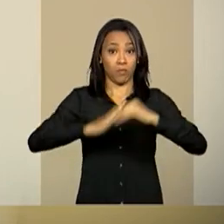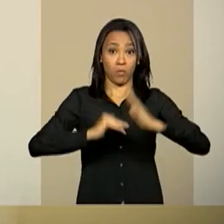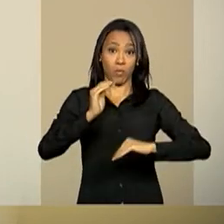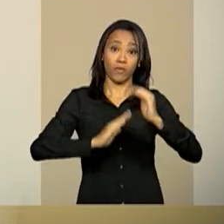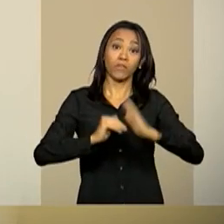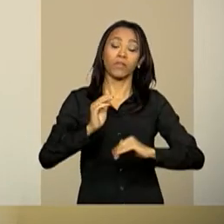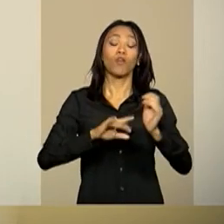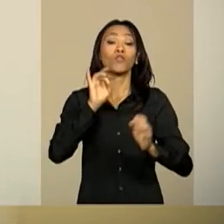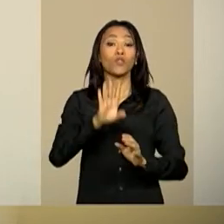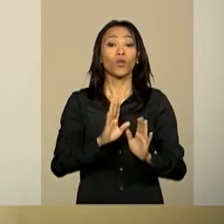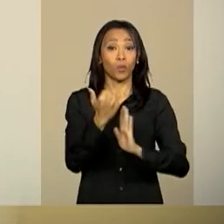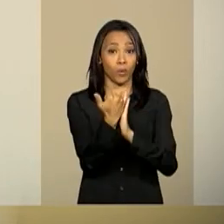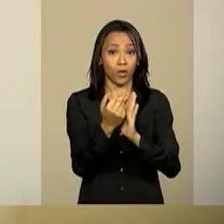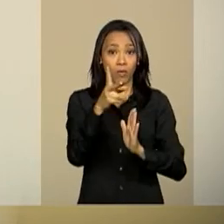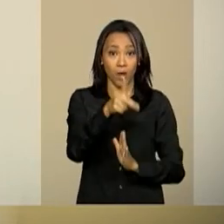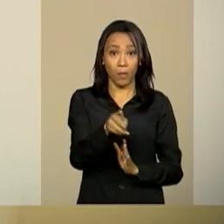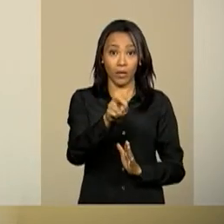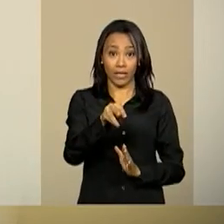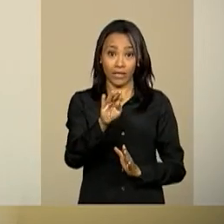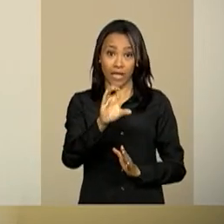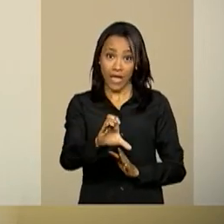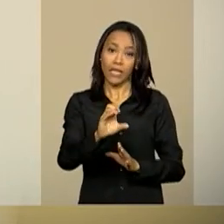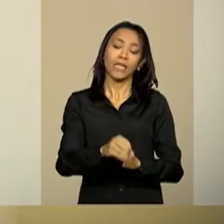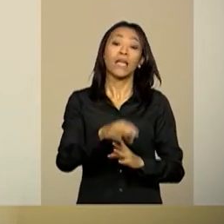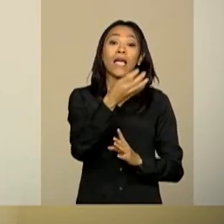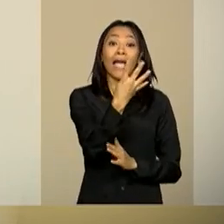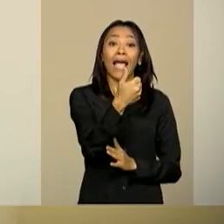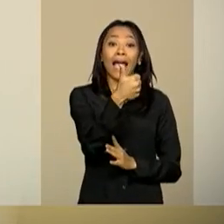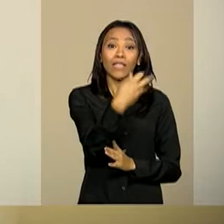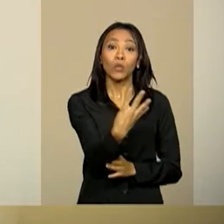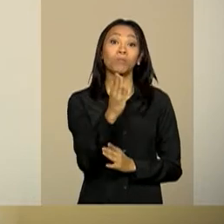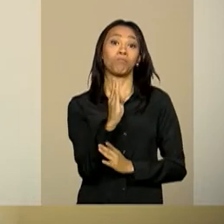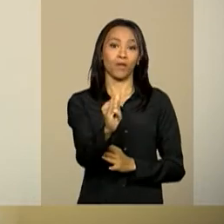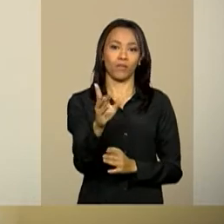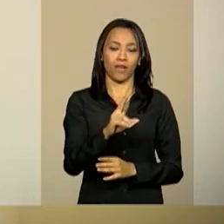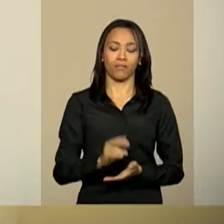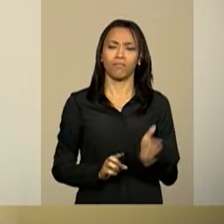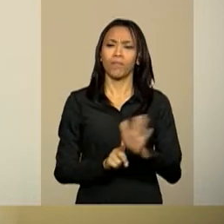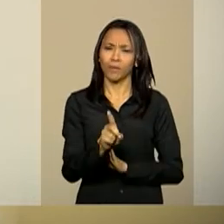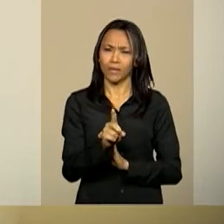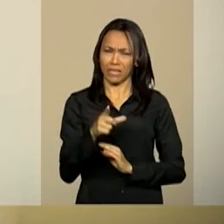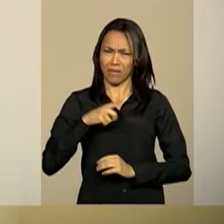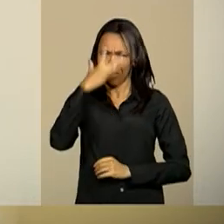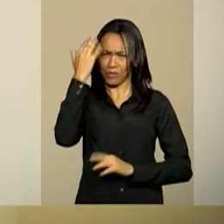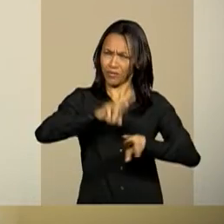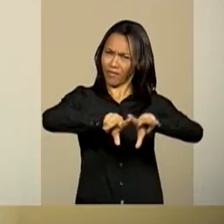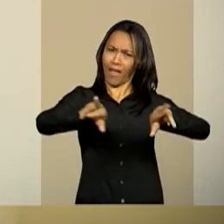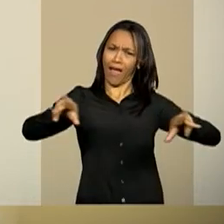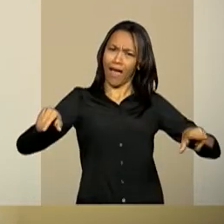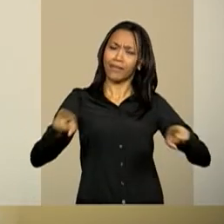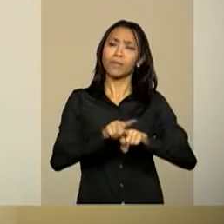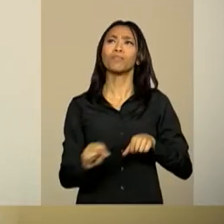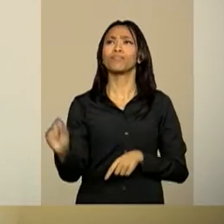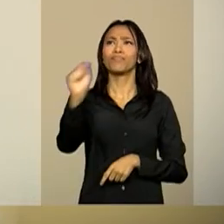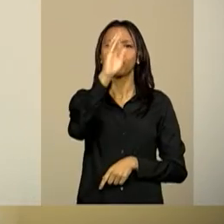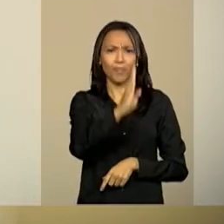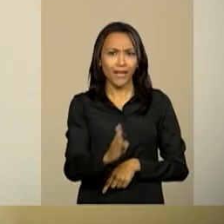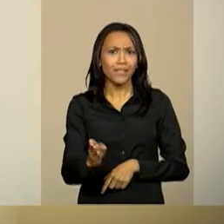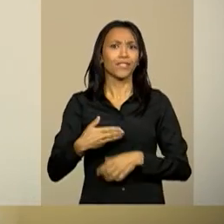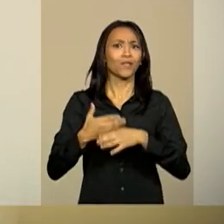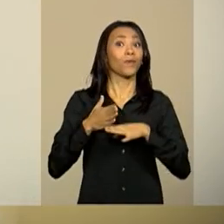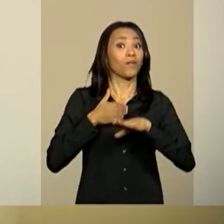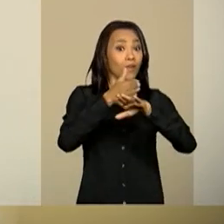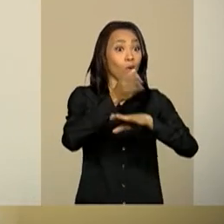só no Pronatec nós investimos 14 bilhões de reais de todos os tipos e cantos do país